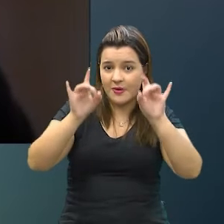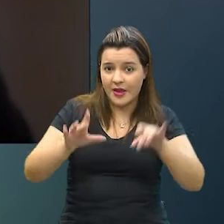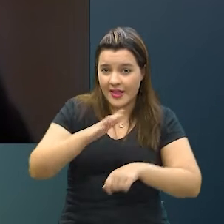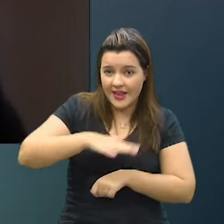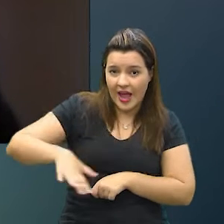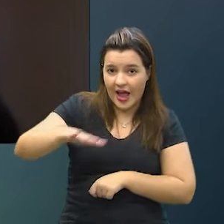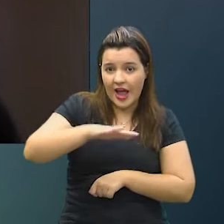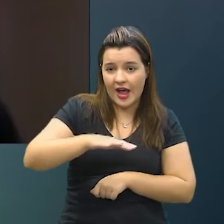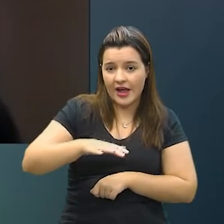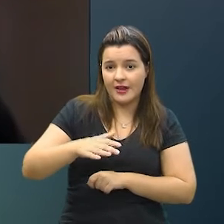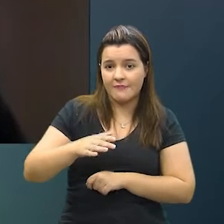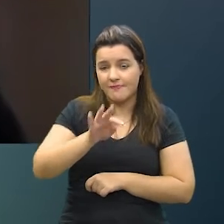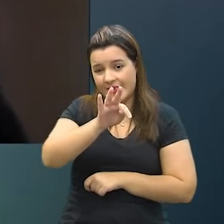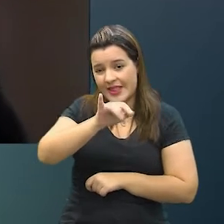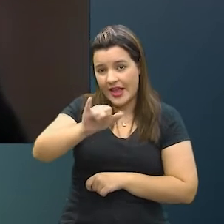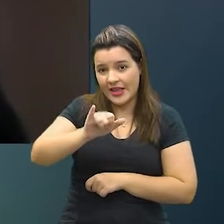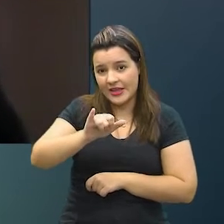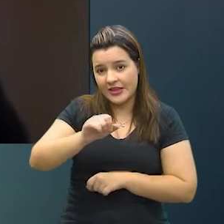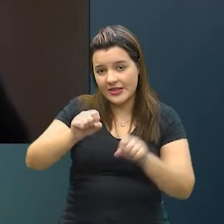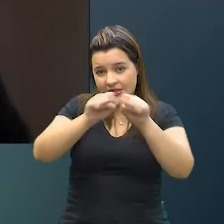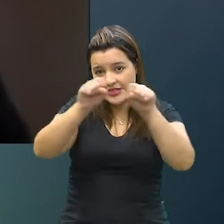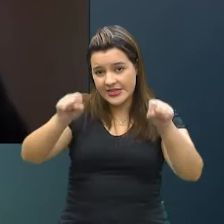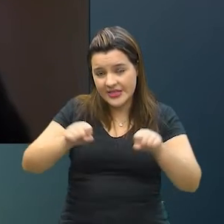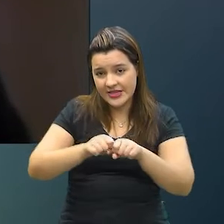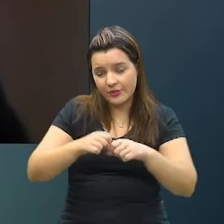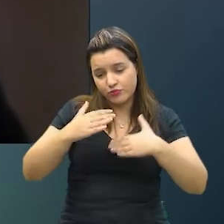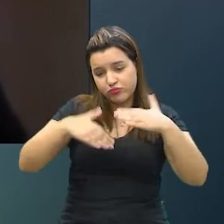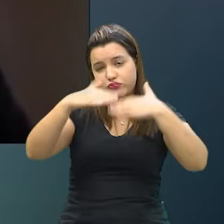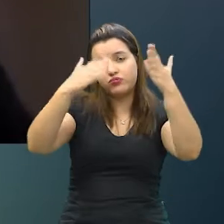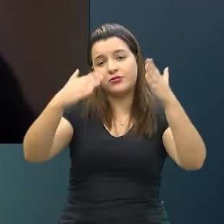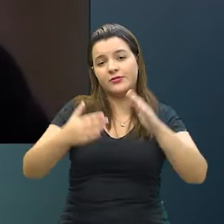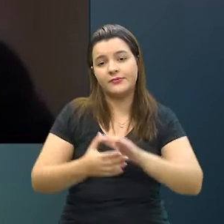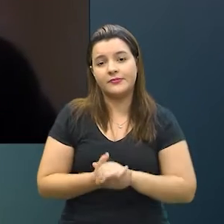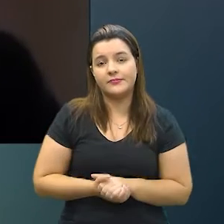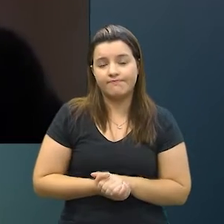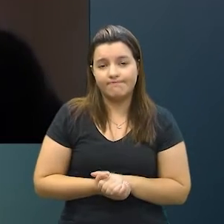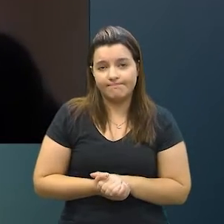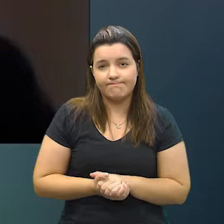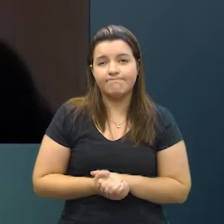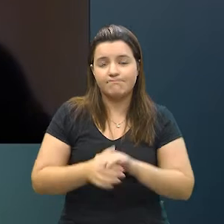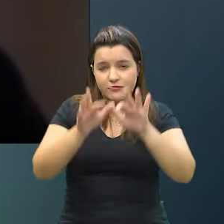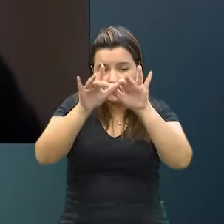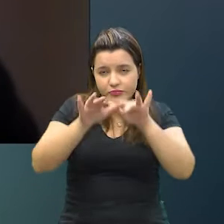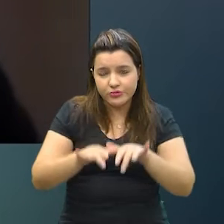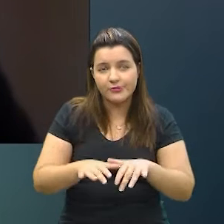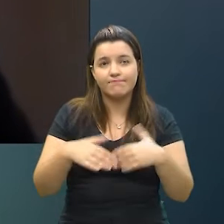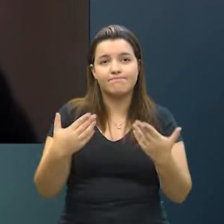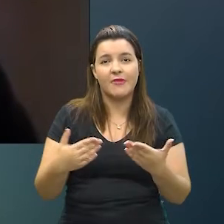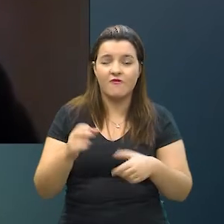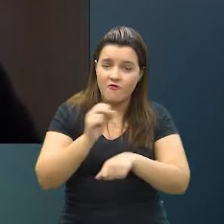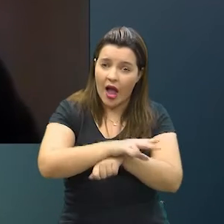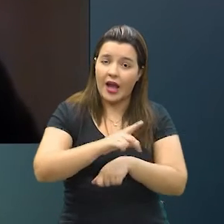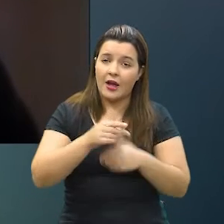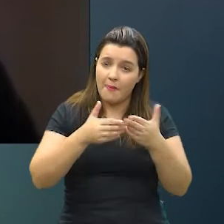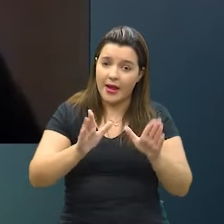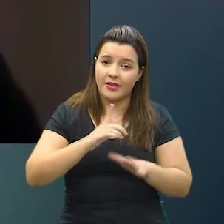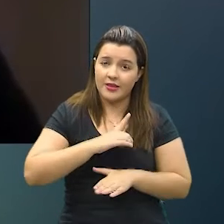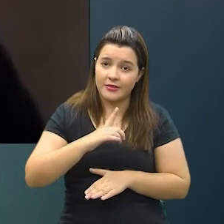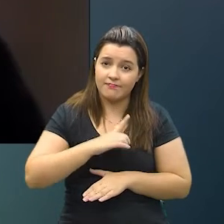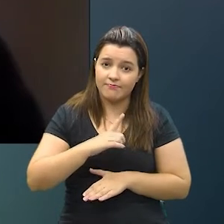para especialistas na área de TI, na área de desenvolvimento. Então, as startups